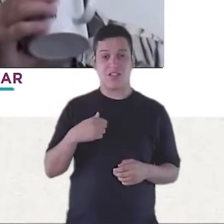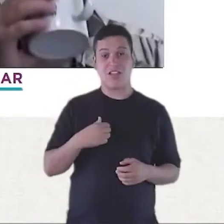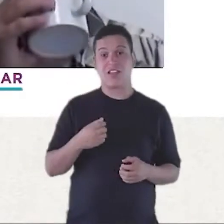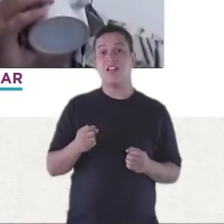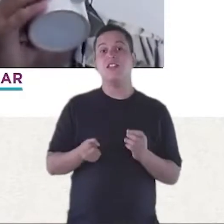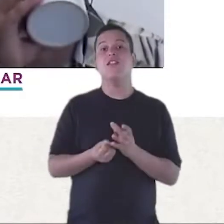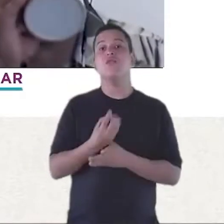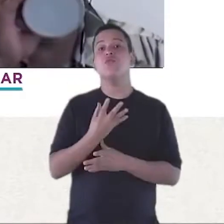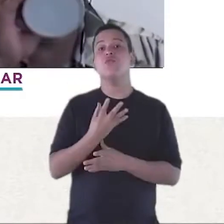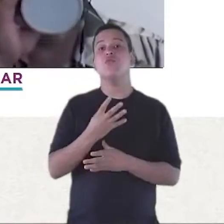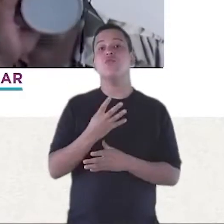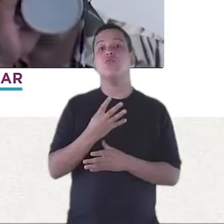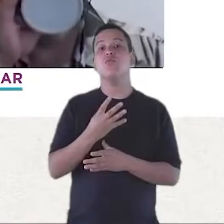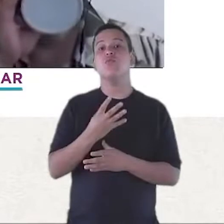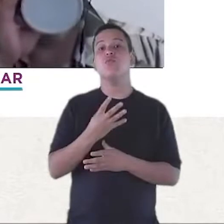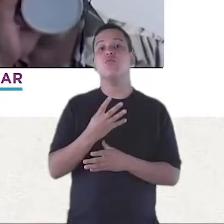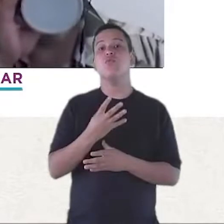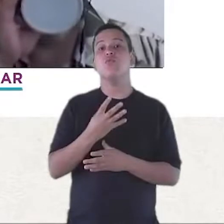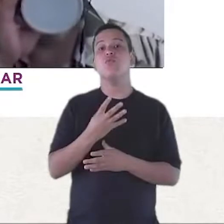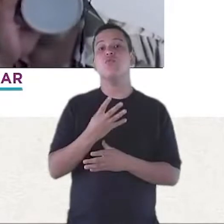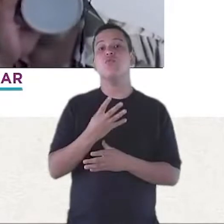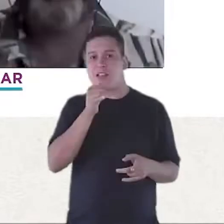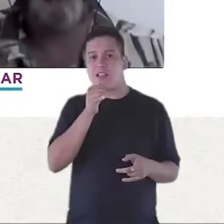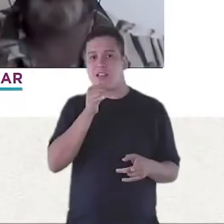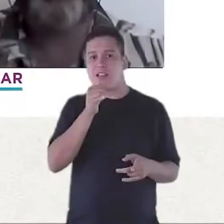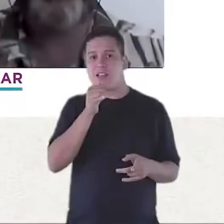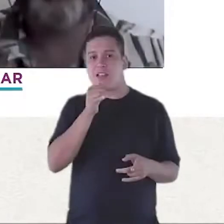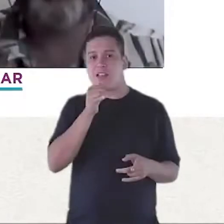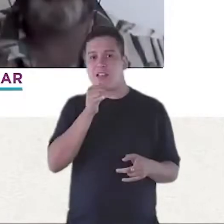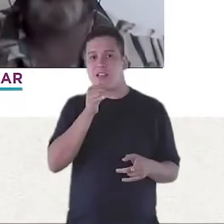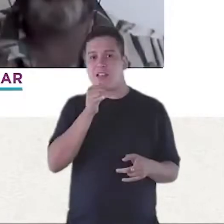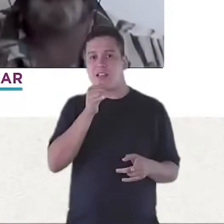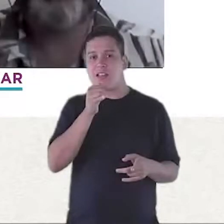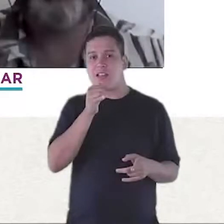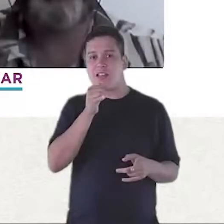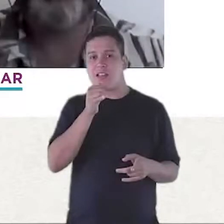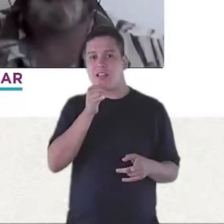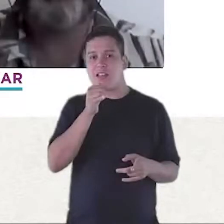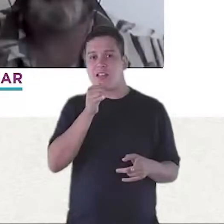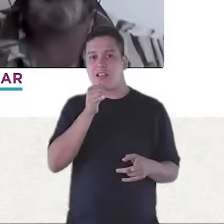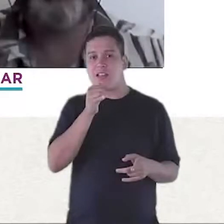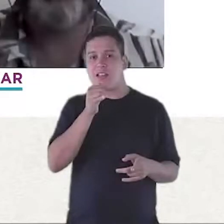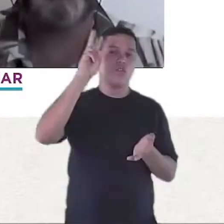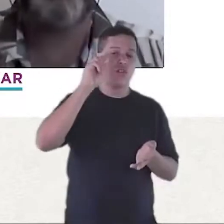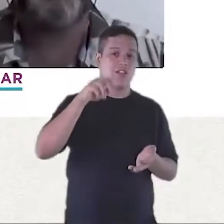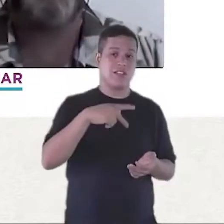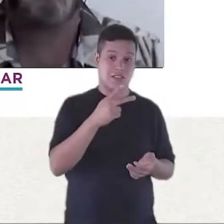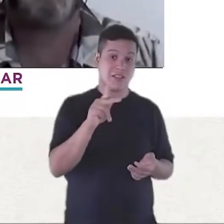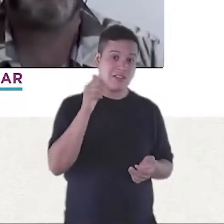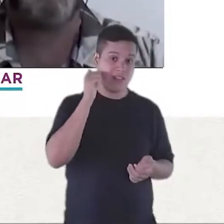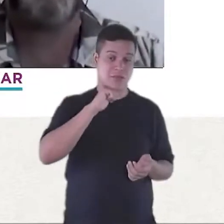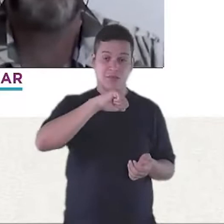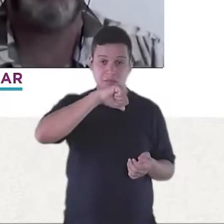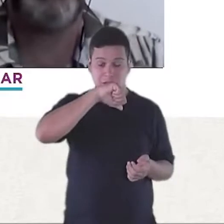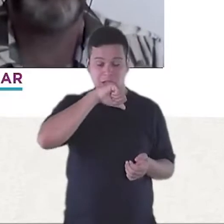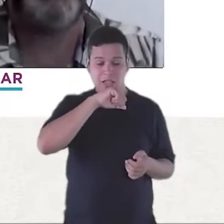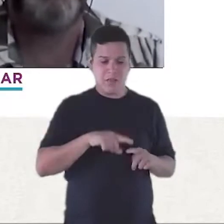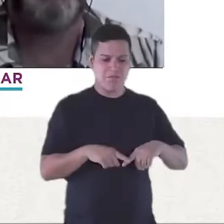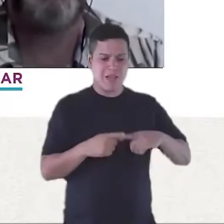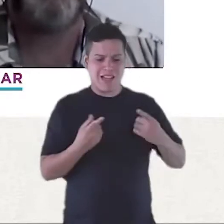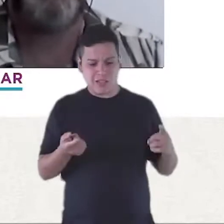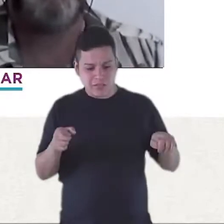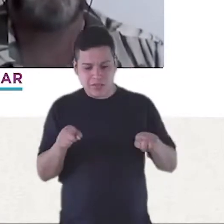biografar a sua mãe em homenagem aos 30 anos de poesia da Maria Carpi e, ao mesmo tempo, fazer um